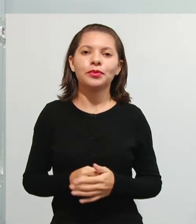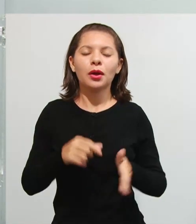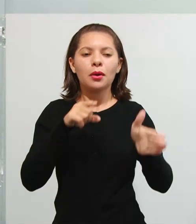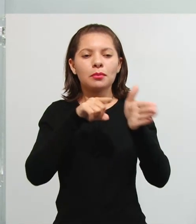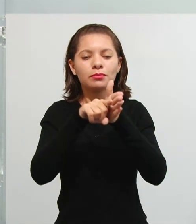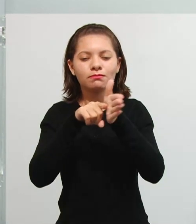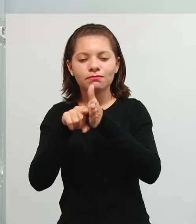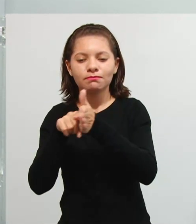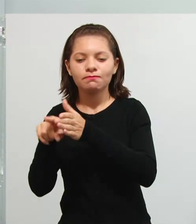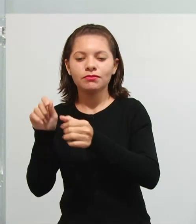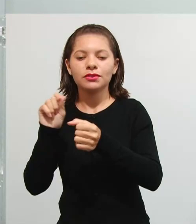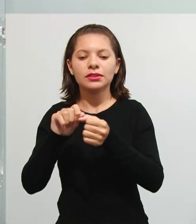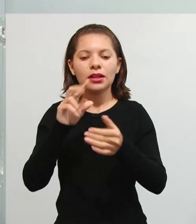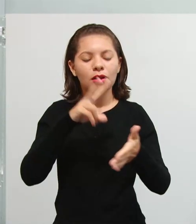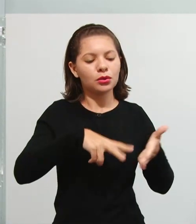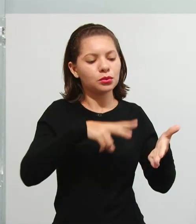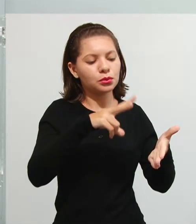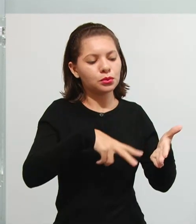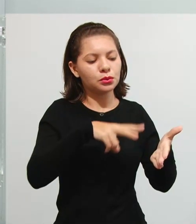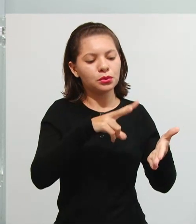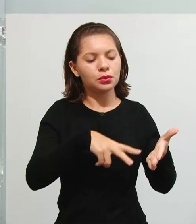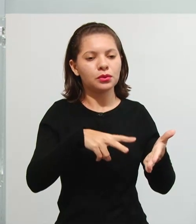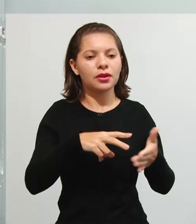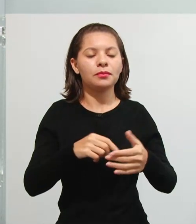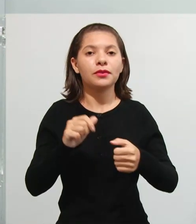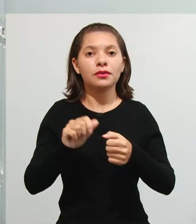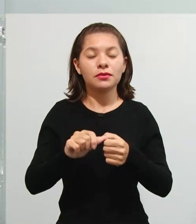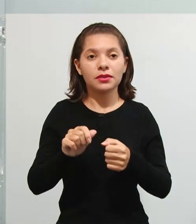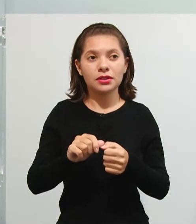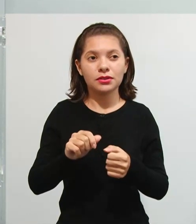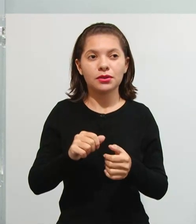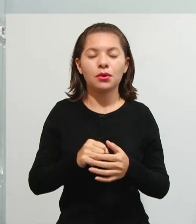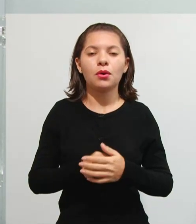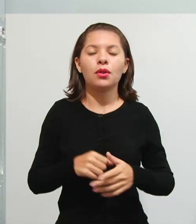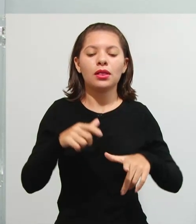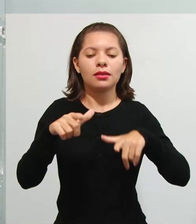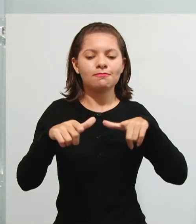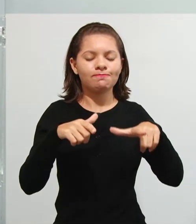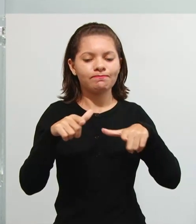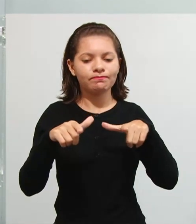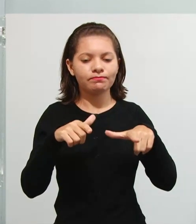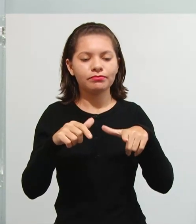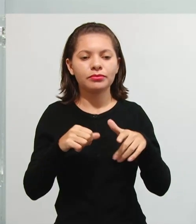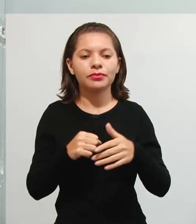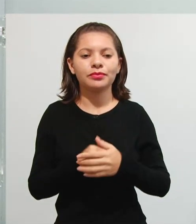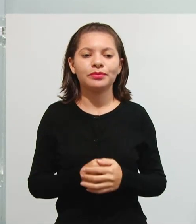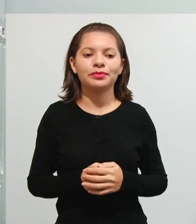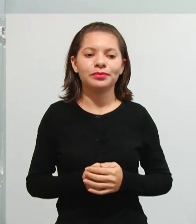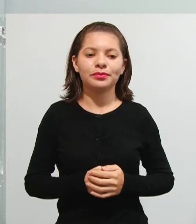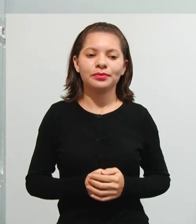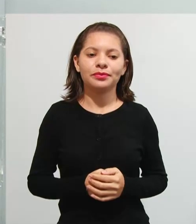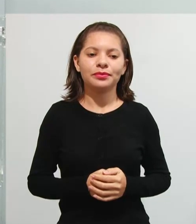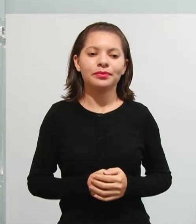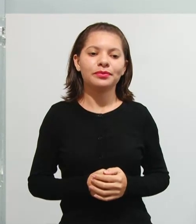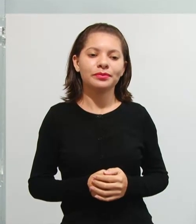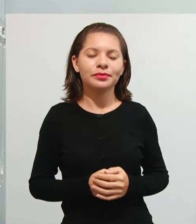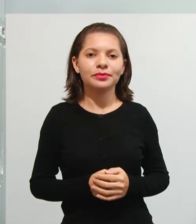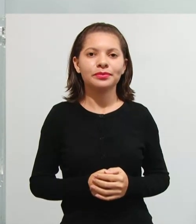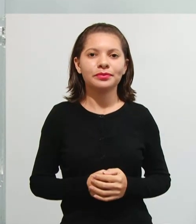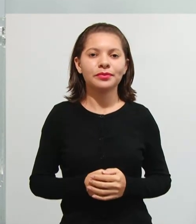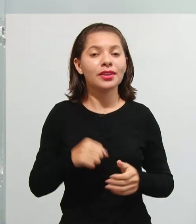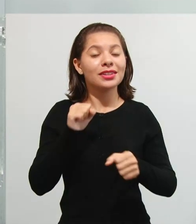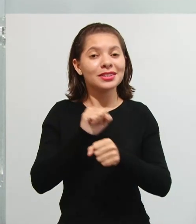procurem fazer as leituras, façam as atividades, né? Uma boa prova para vocês, e a gente